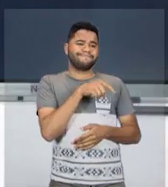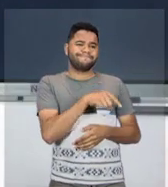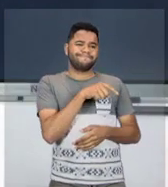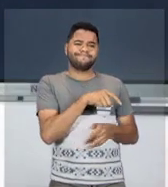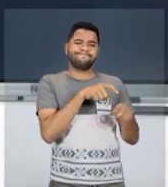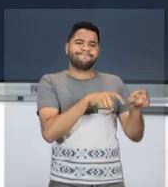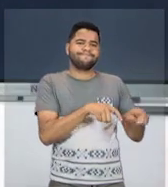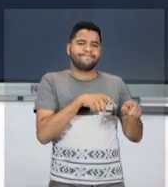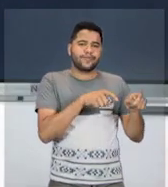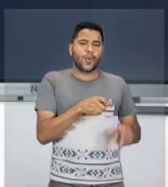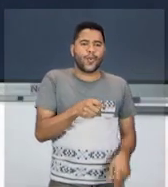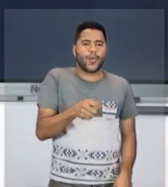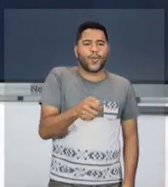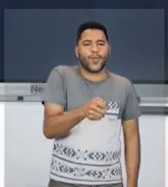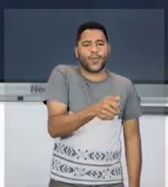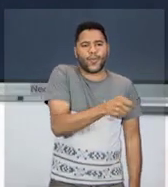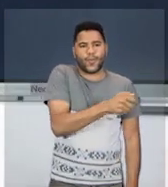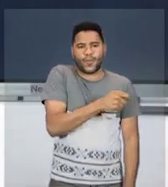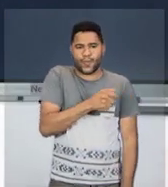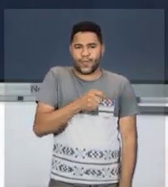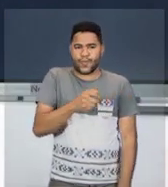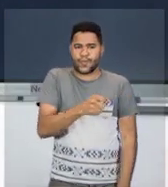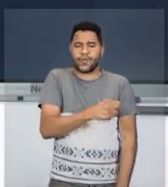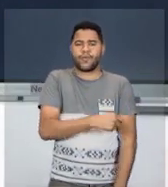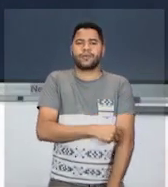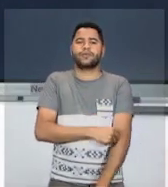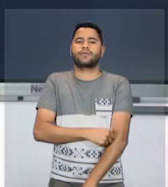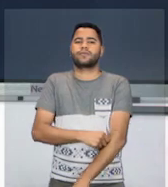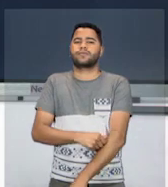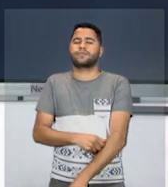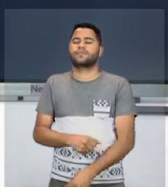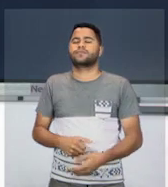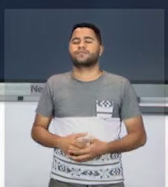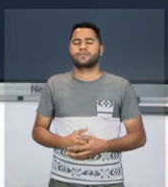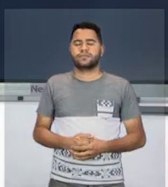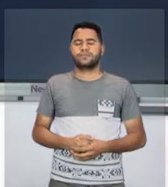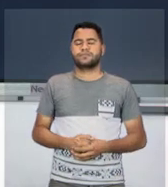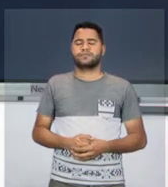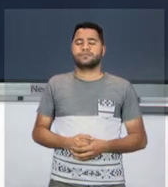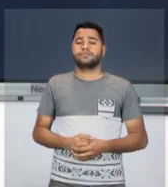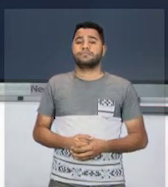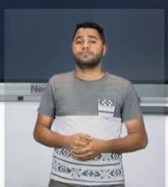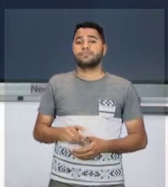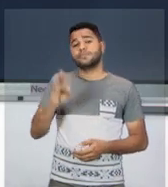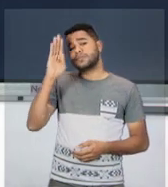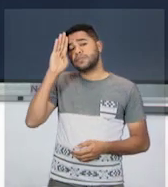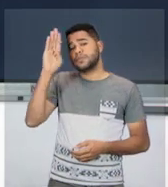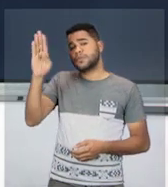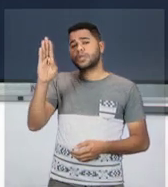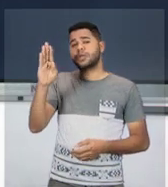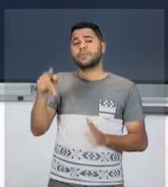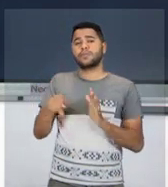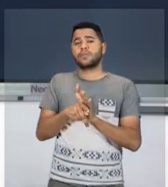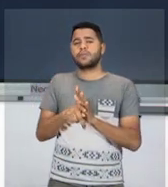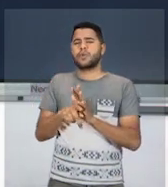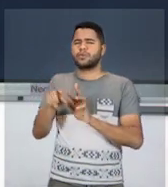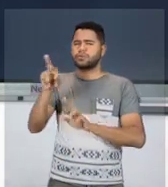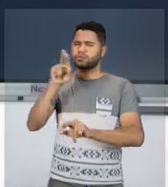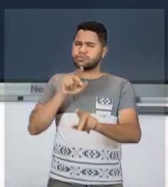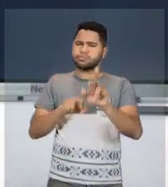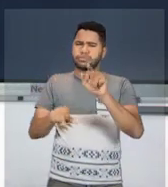no interior não tem tantas oportunidades Quanto tem na cidade né Principalmente em termos de